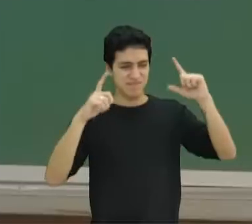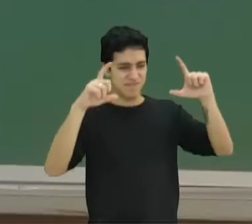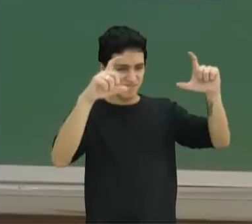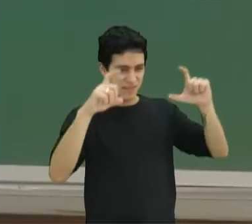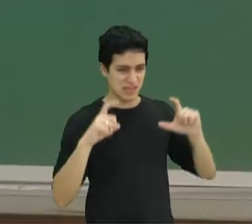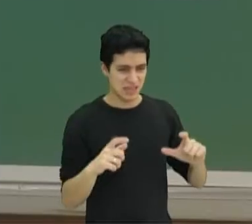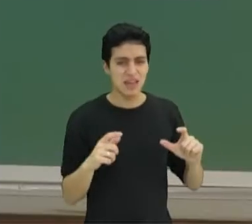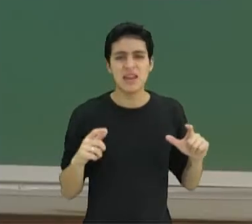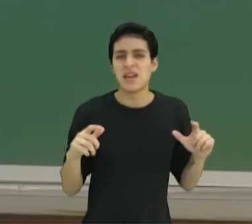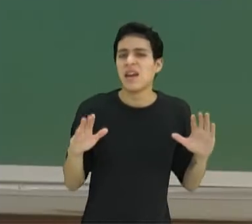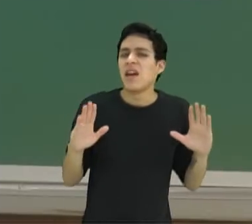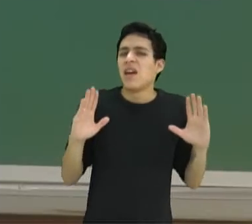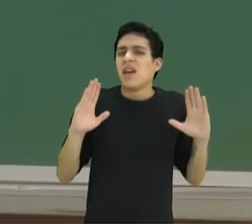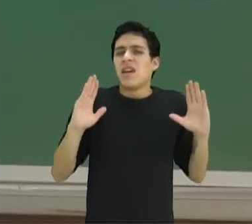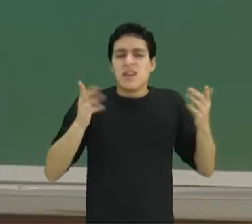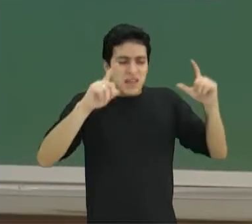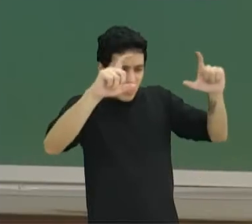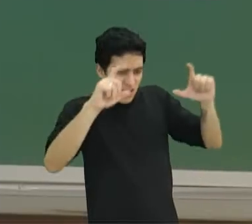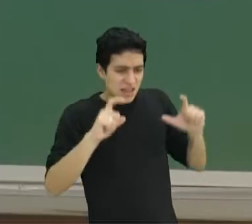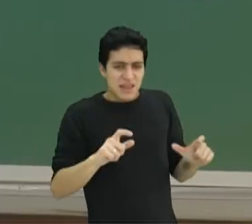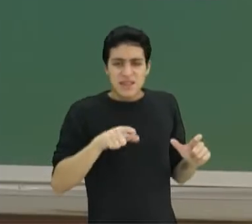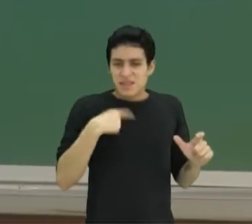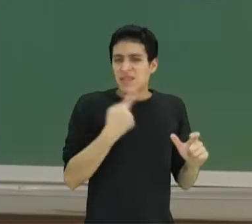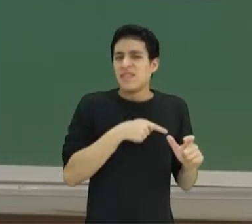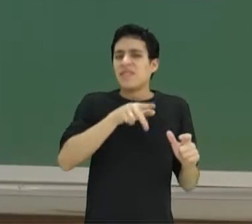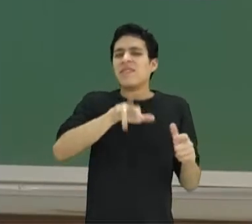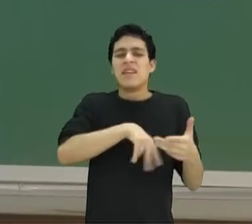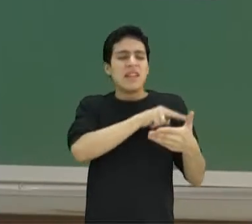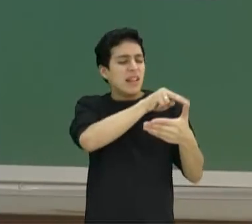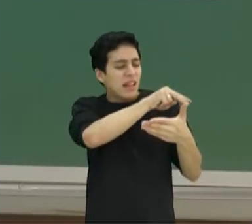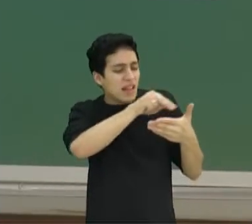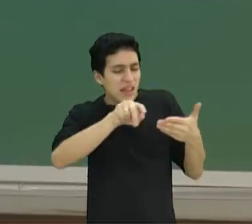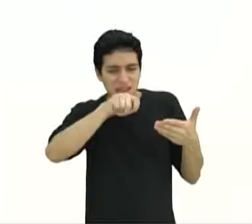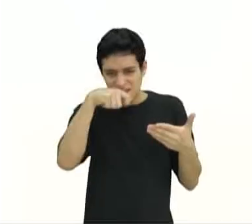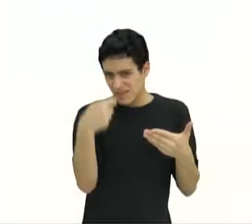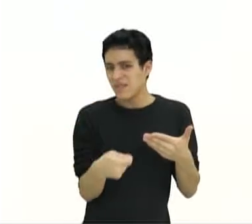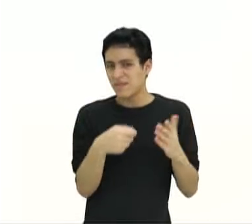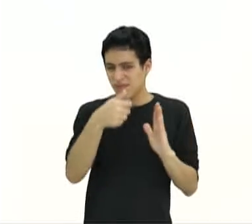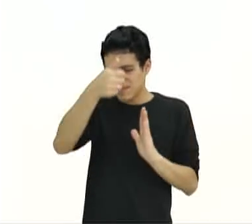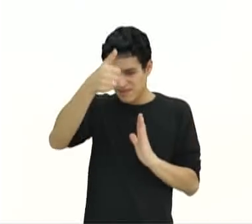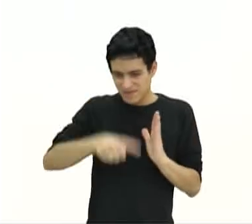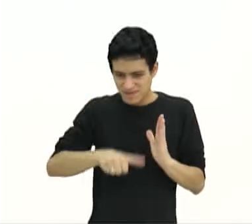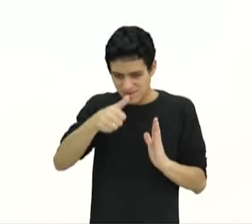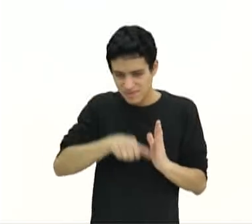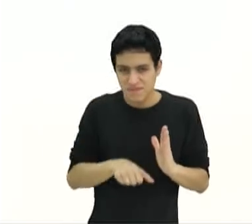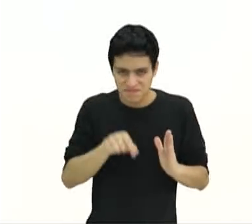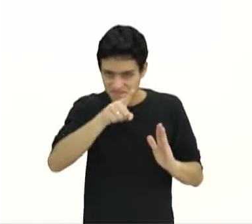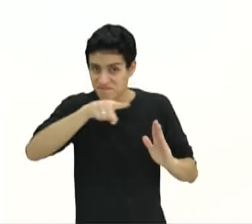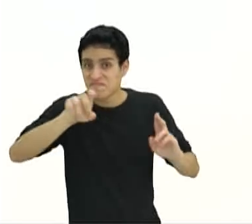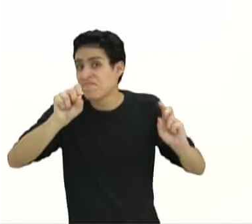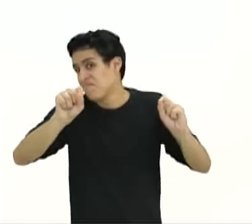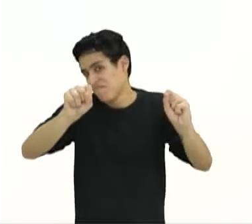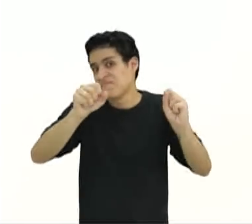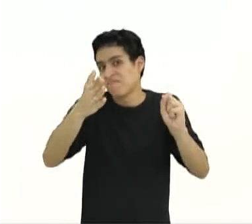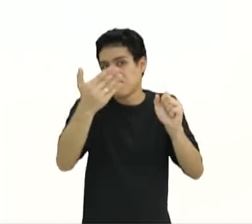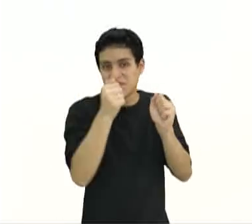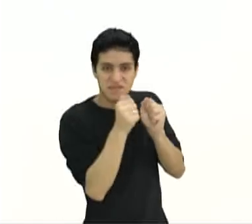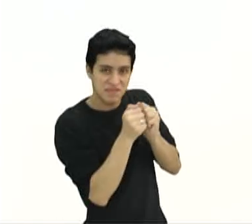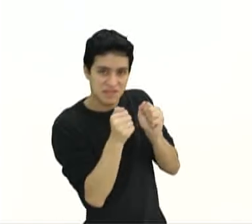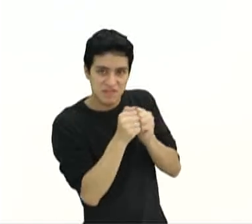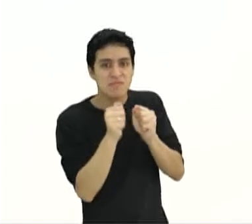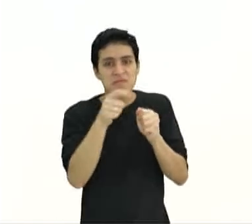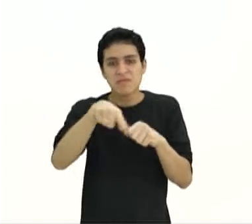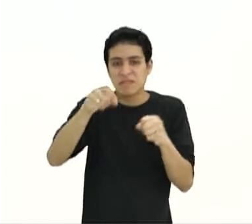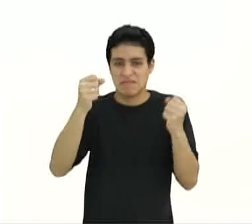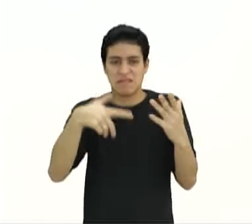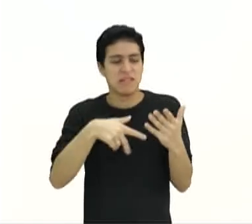temos os parágrafos iniciais do nosso fragmento que iremos trabalhar. Lembrando que você pode treinar sua leitura comigo, solte sua